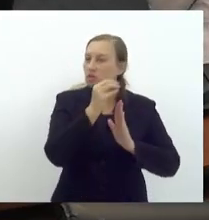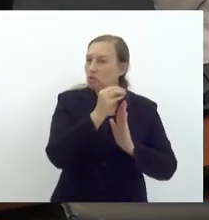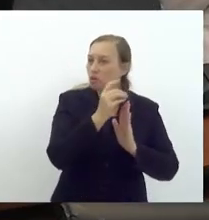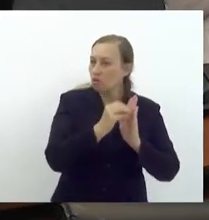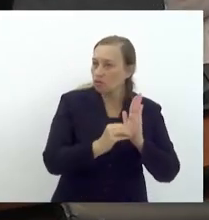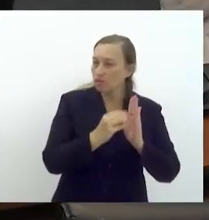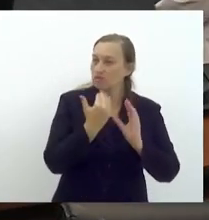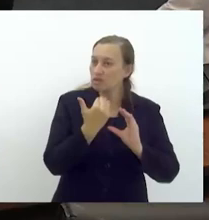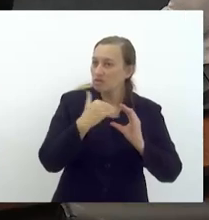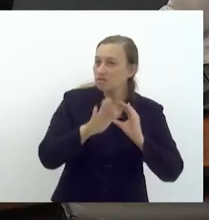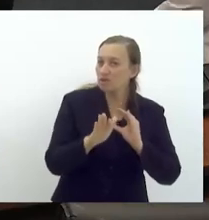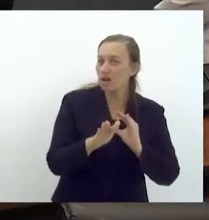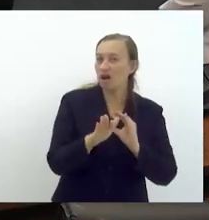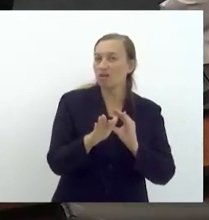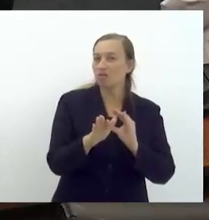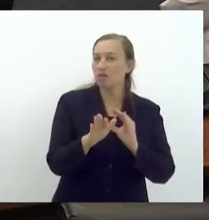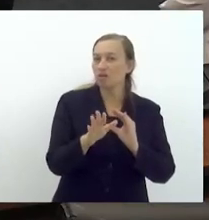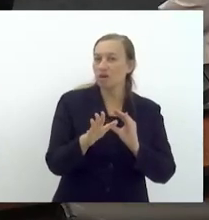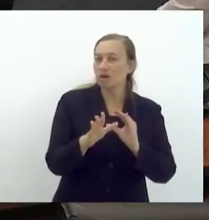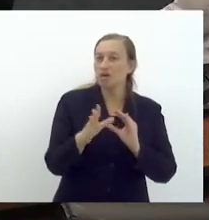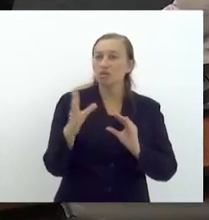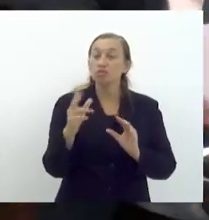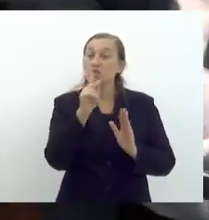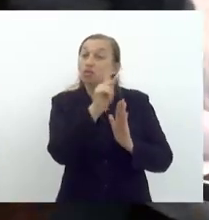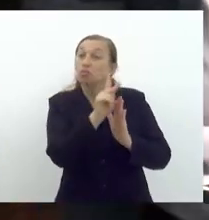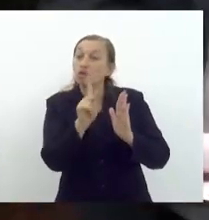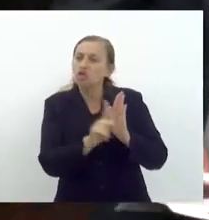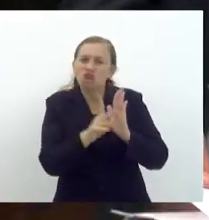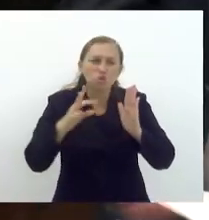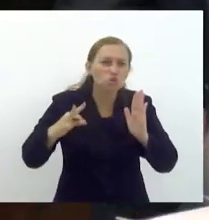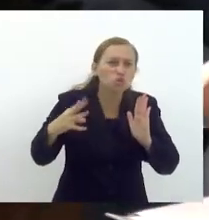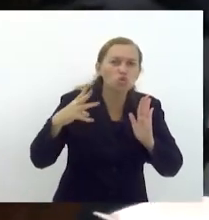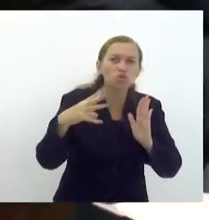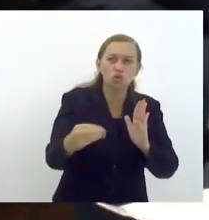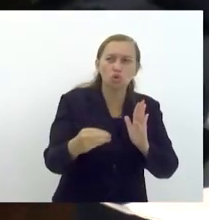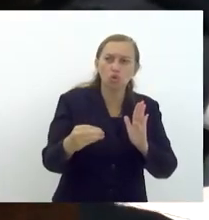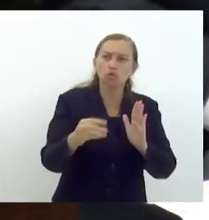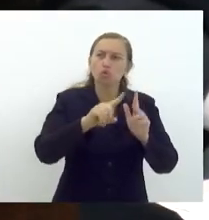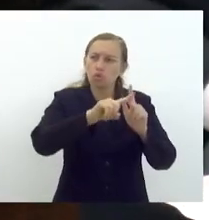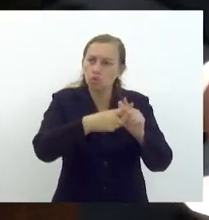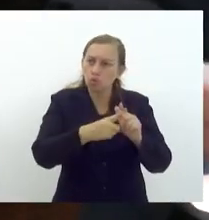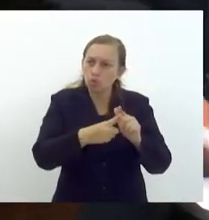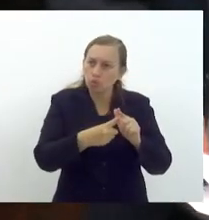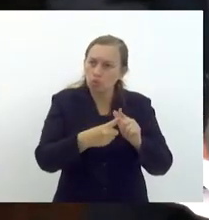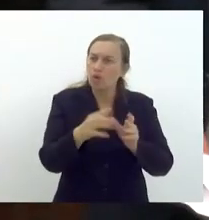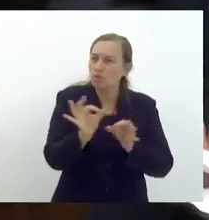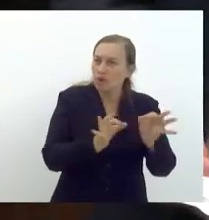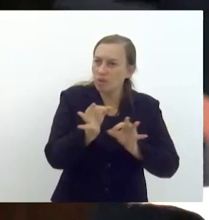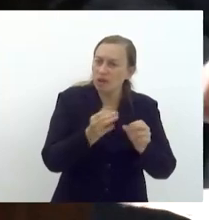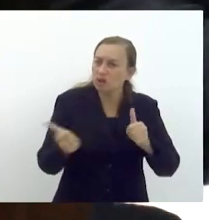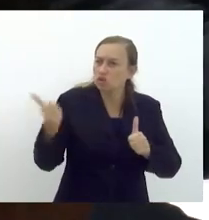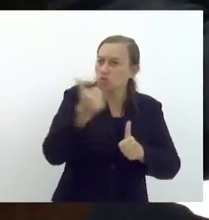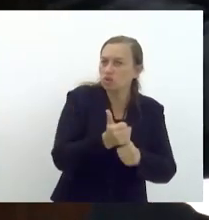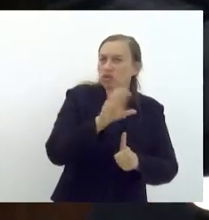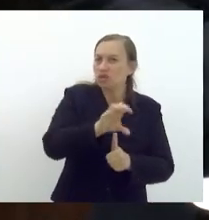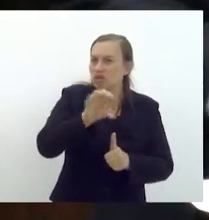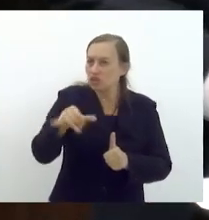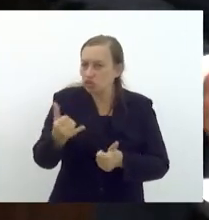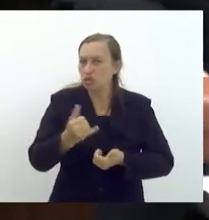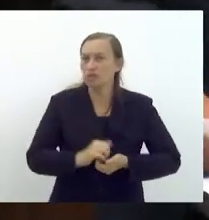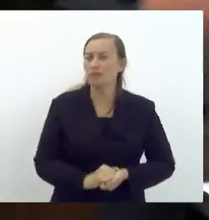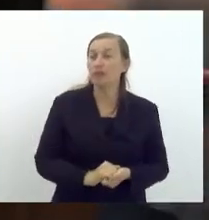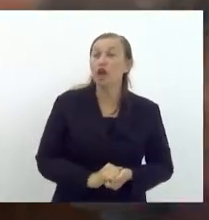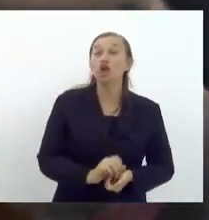com antecedência os projetos todos Quais alterações feitas no substitutivo da ccj